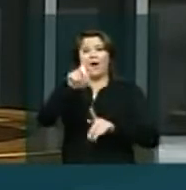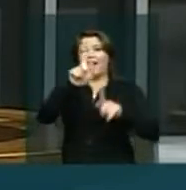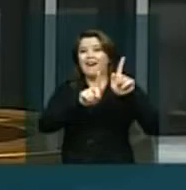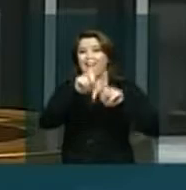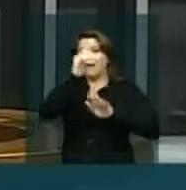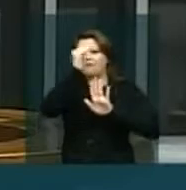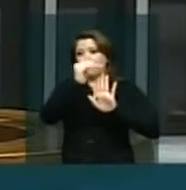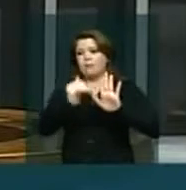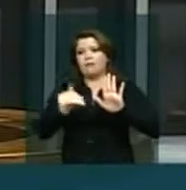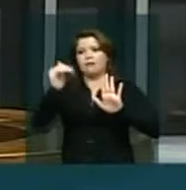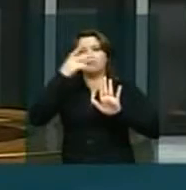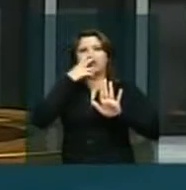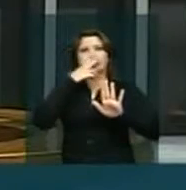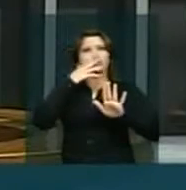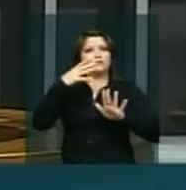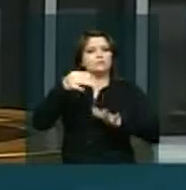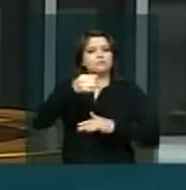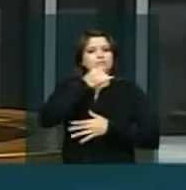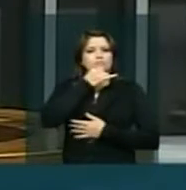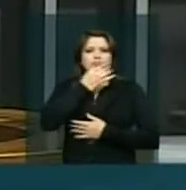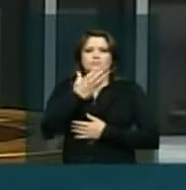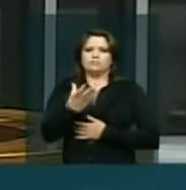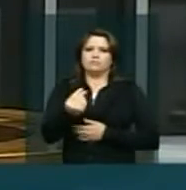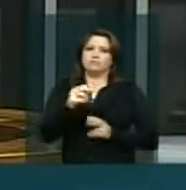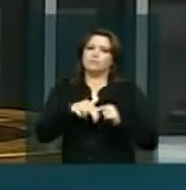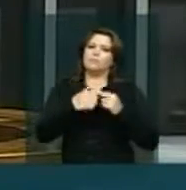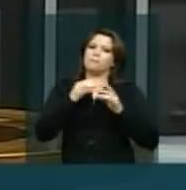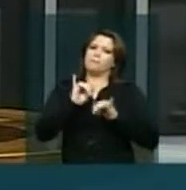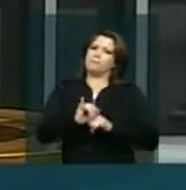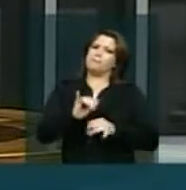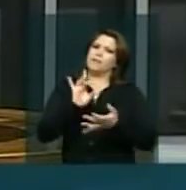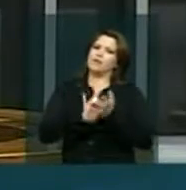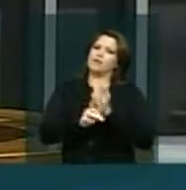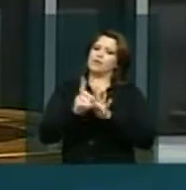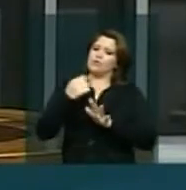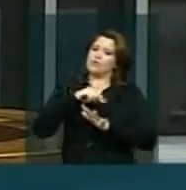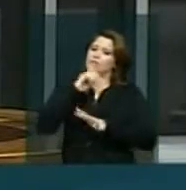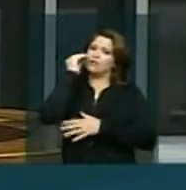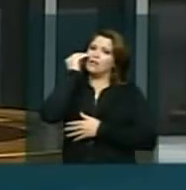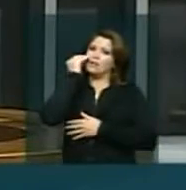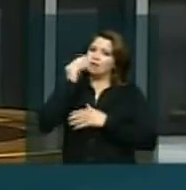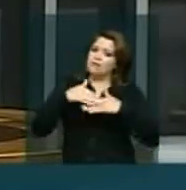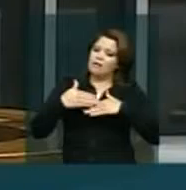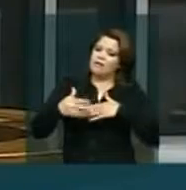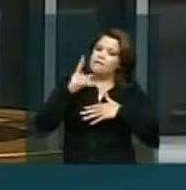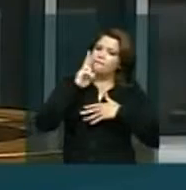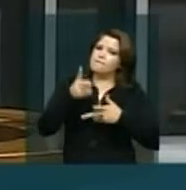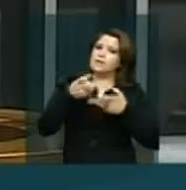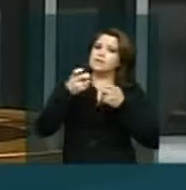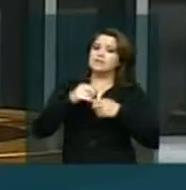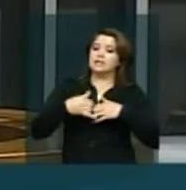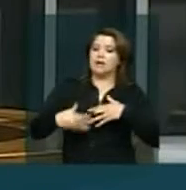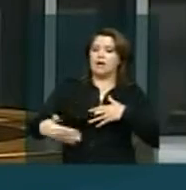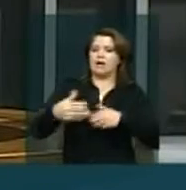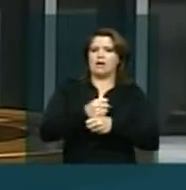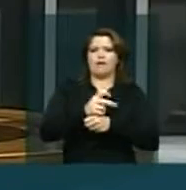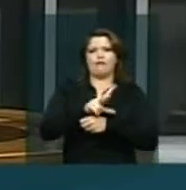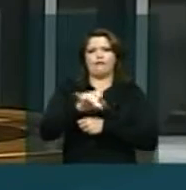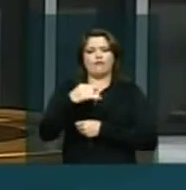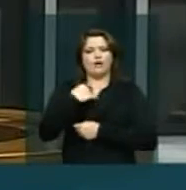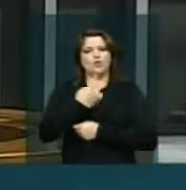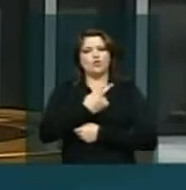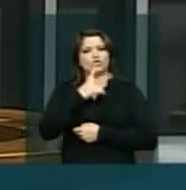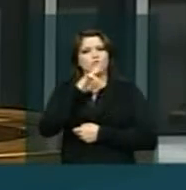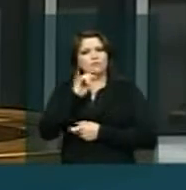gráficos são entristecedores. E, portanto, temos tentado ver se durante esta legislatura, se a gente